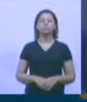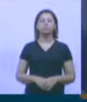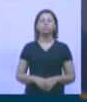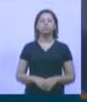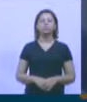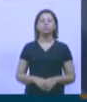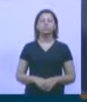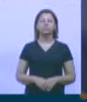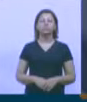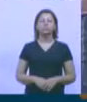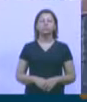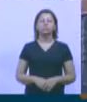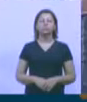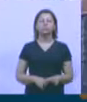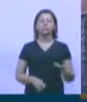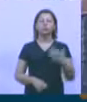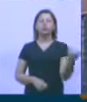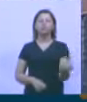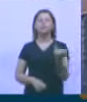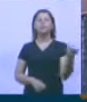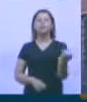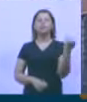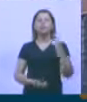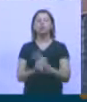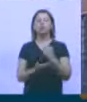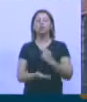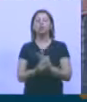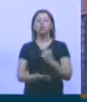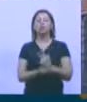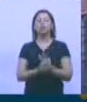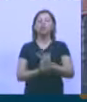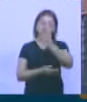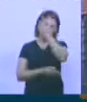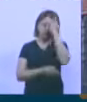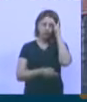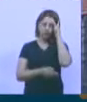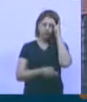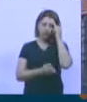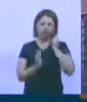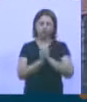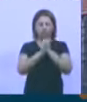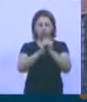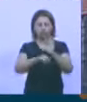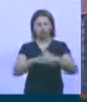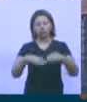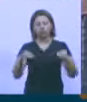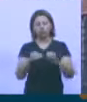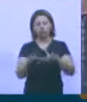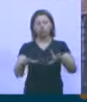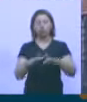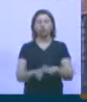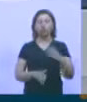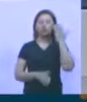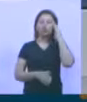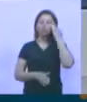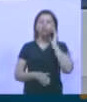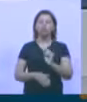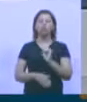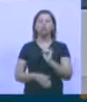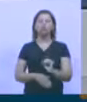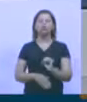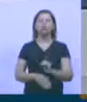correct diagnosis. Então, é muito importante para os ministros de cura e libertação detectarem, terem o